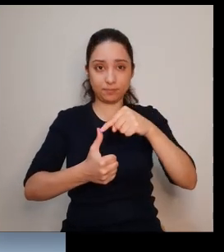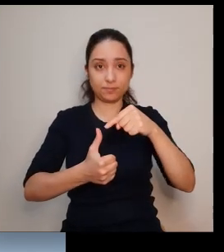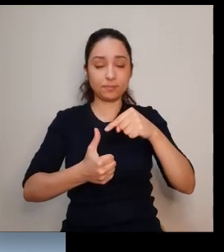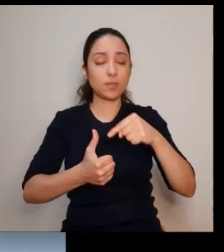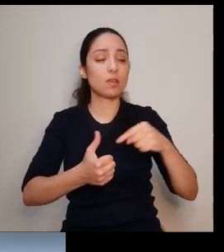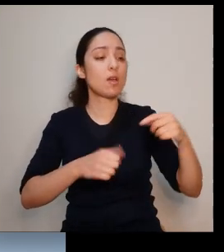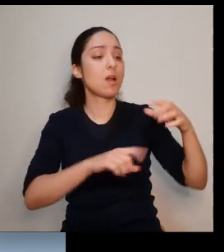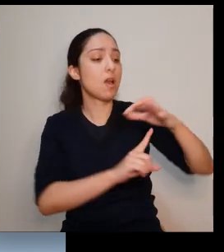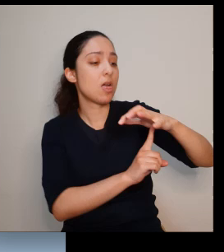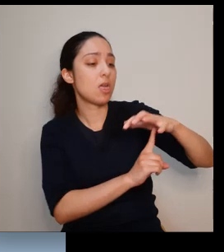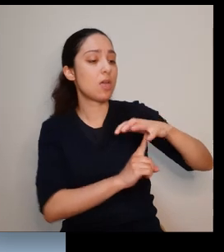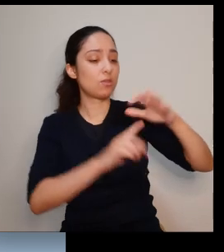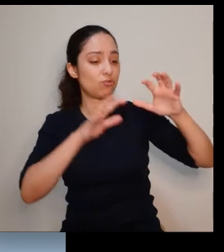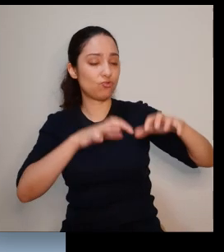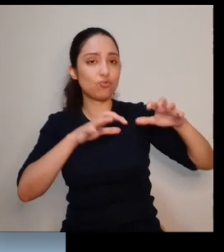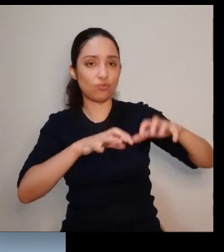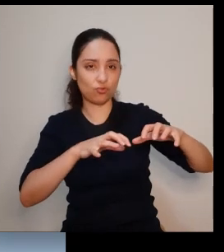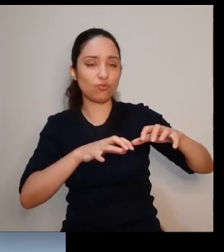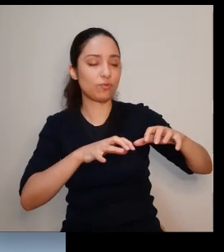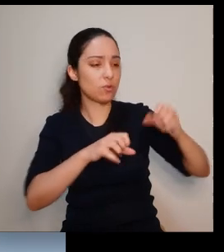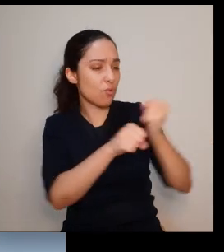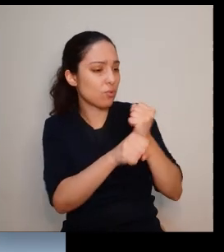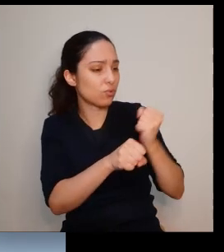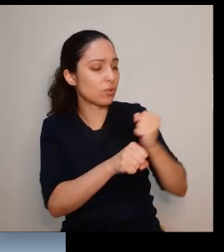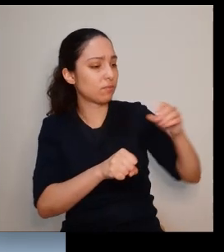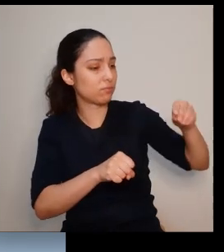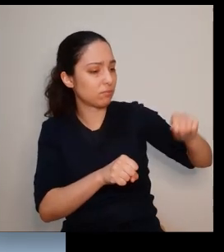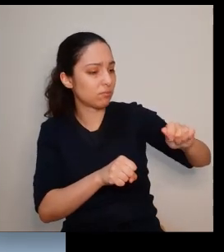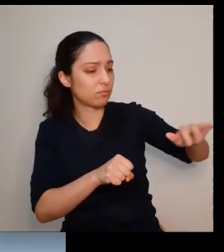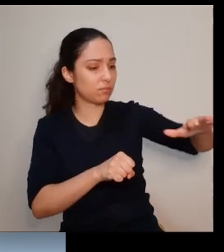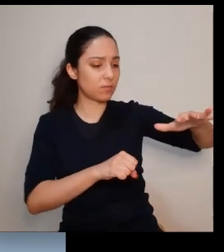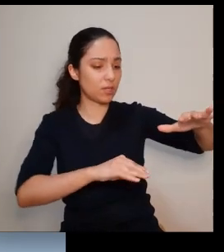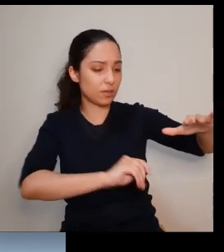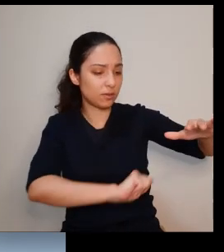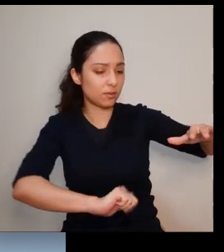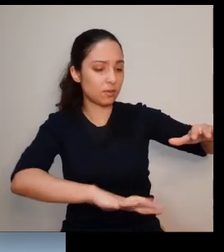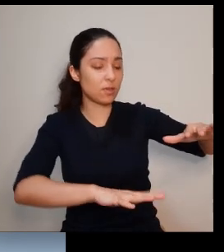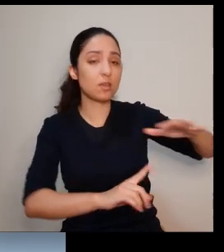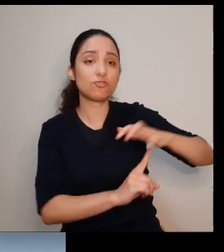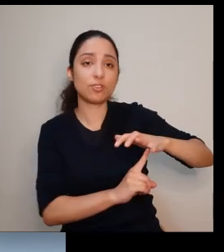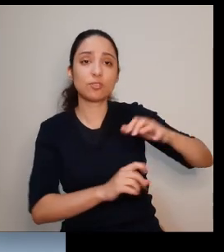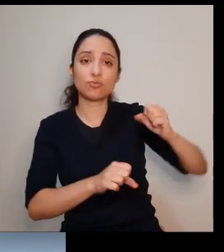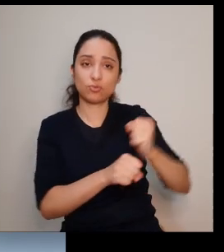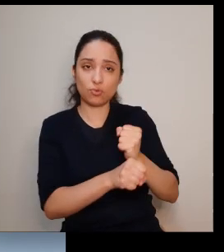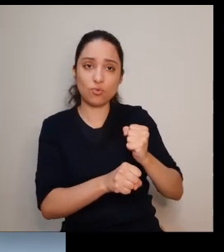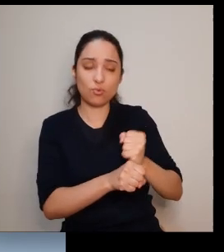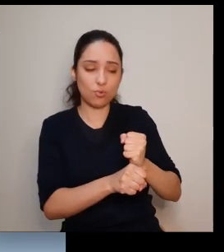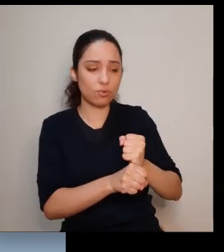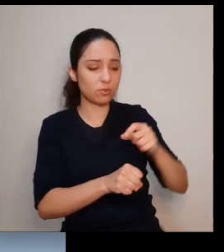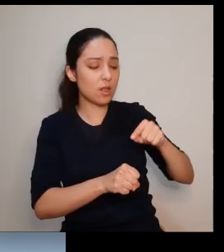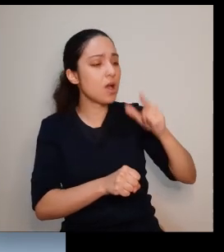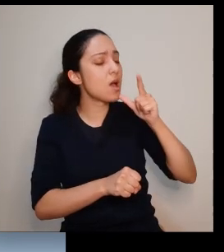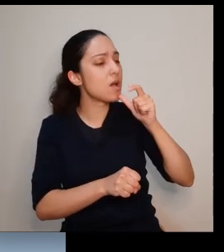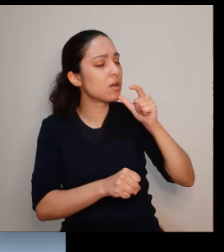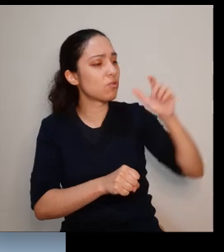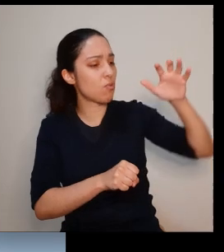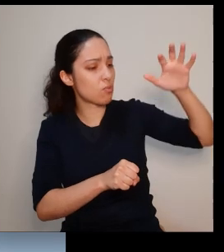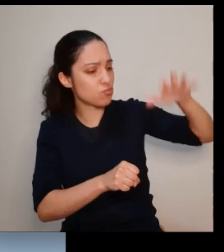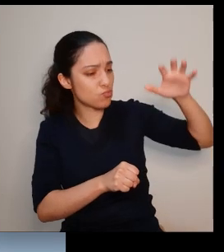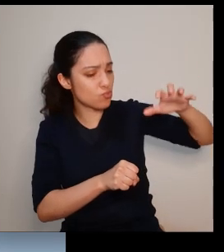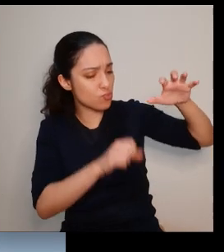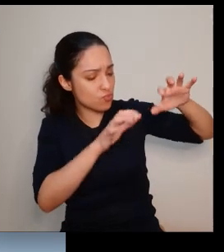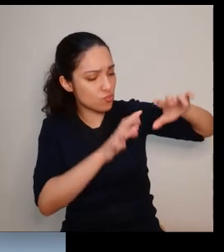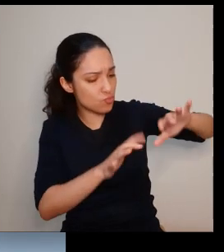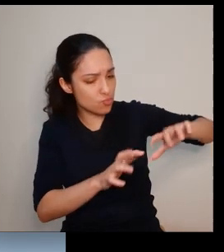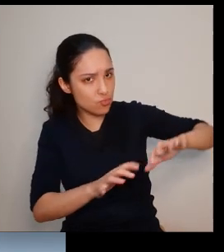exemplo, de jardins de chuva, que são jardins que são construídos em áreas baixas do terreno, que recebem a água das chuvas e